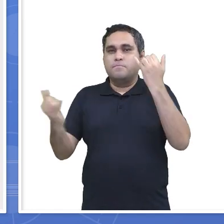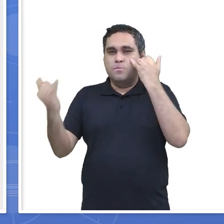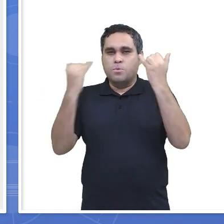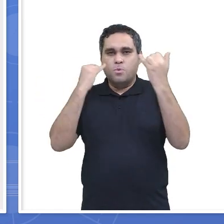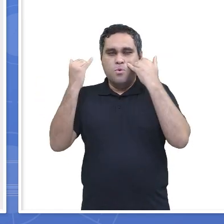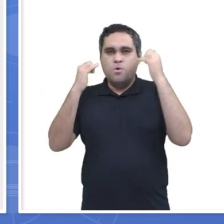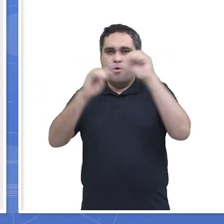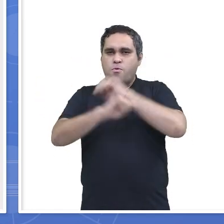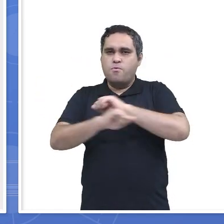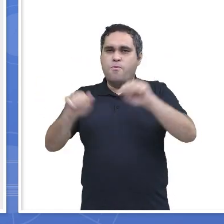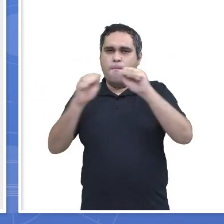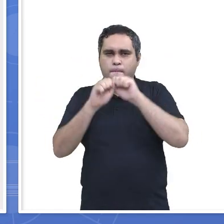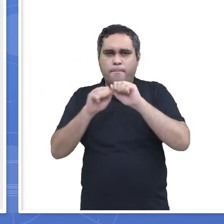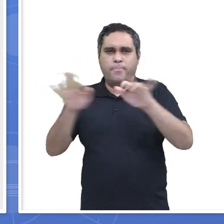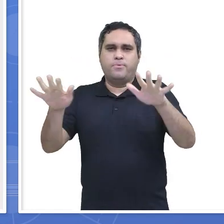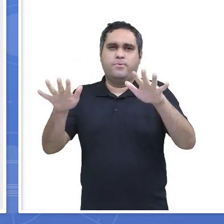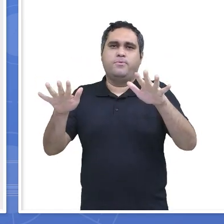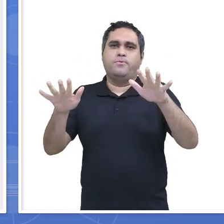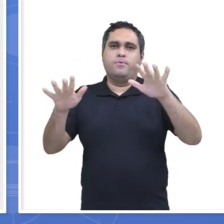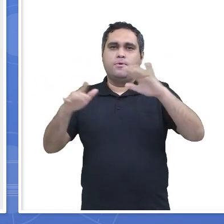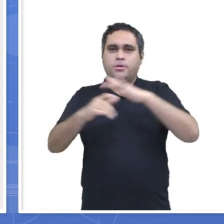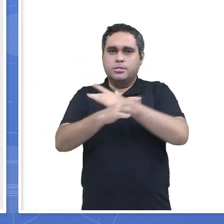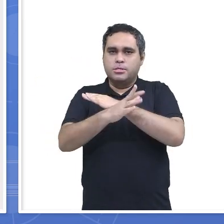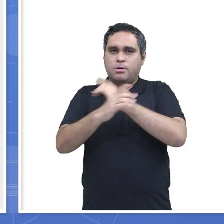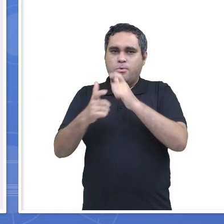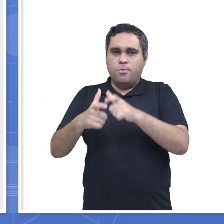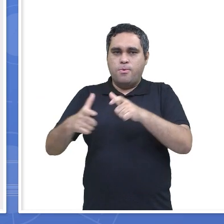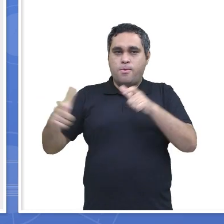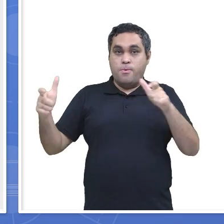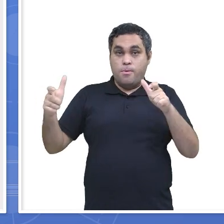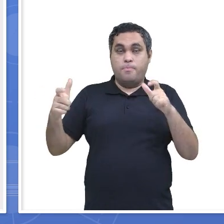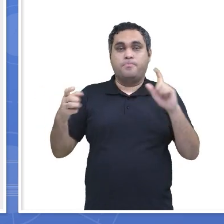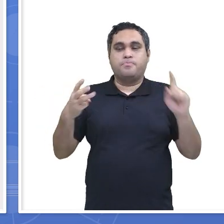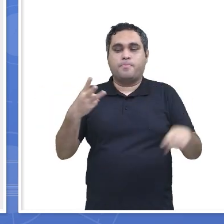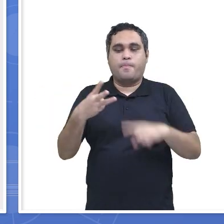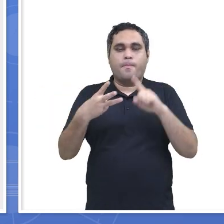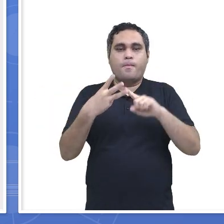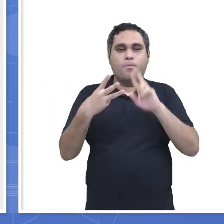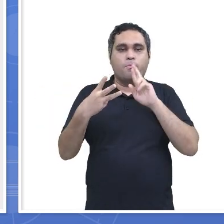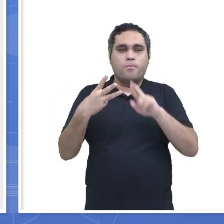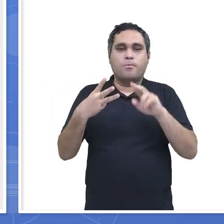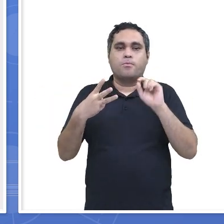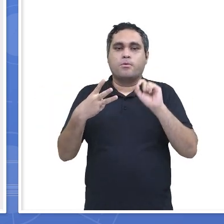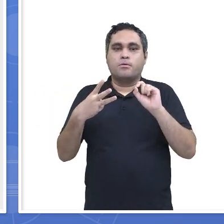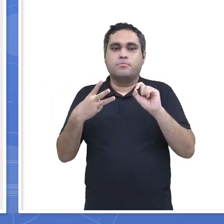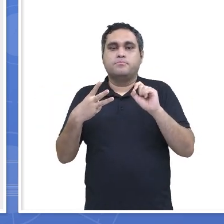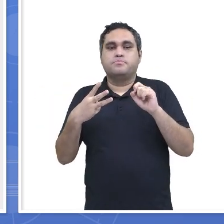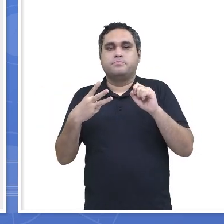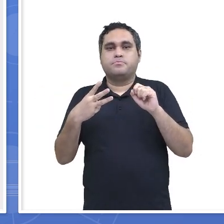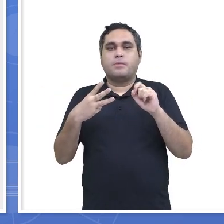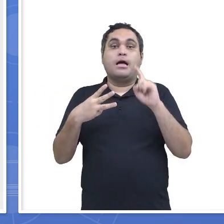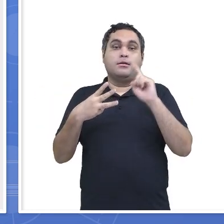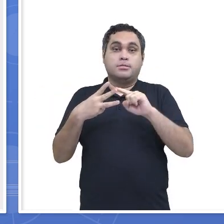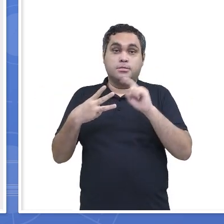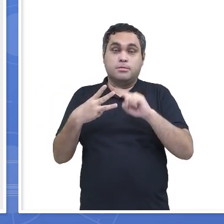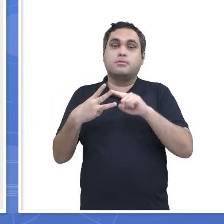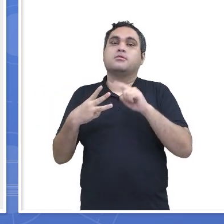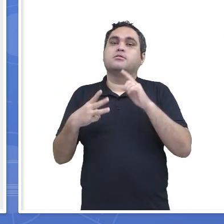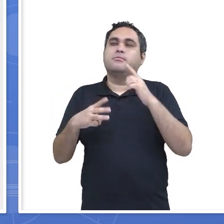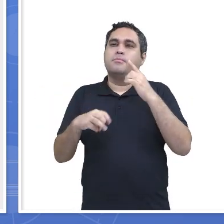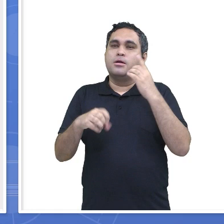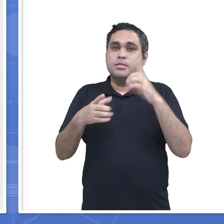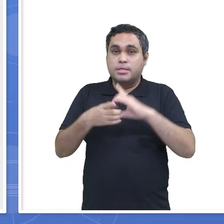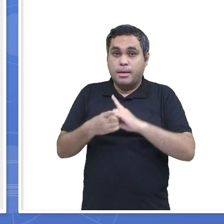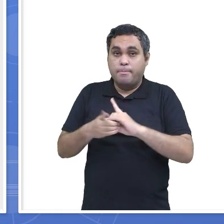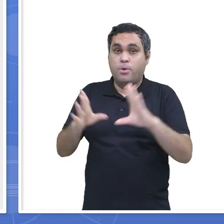com o crescimento das cidades, com uma nova maneira de se praticar a